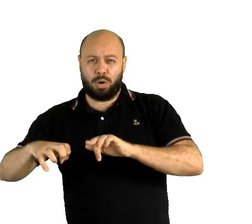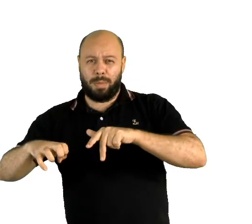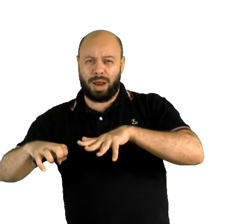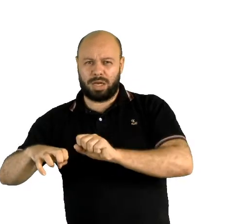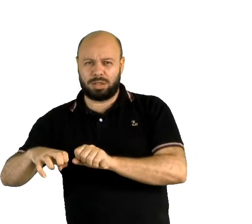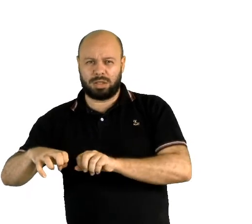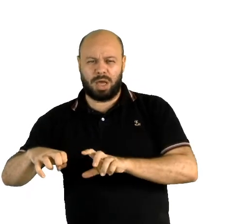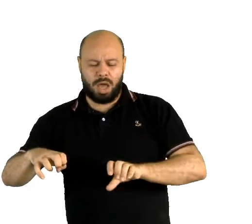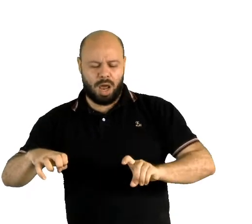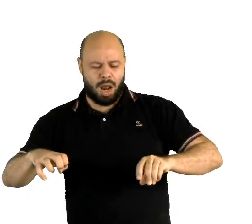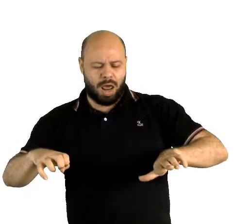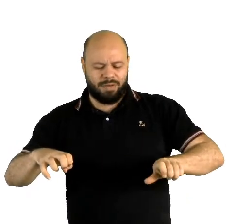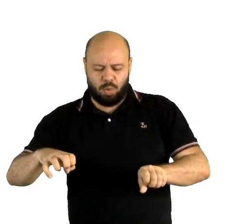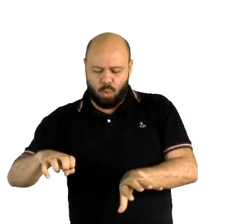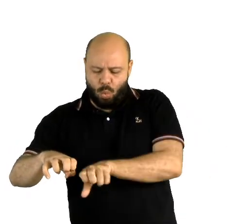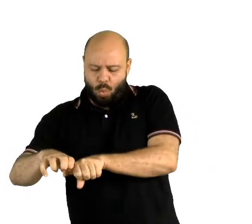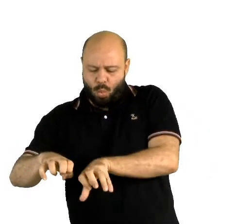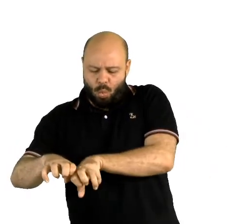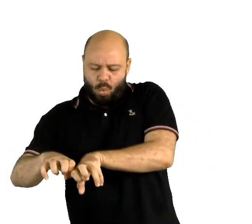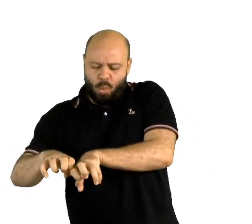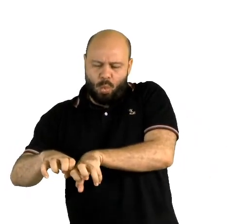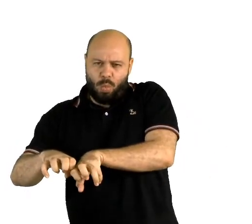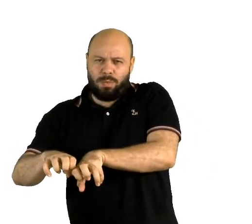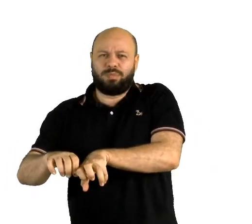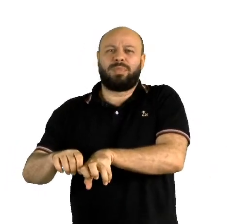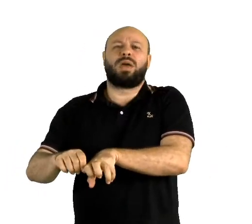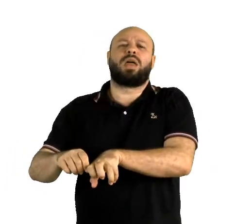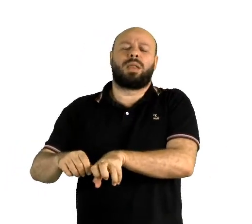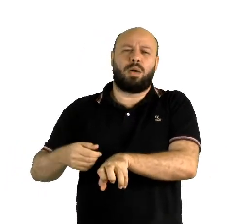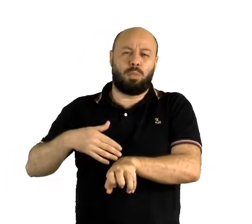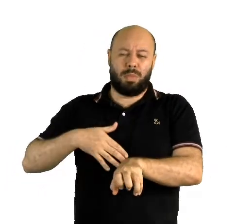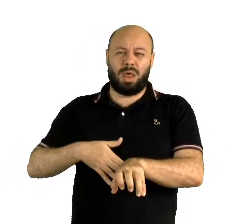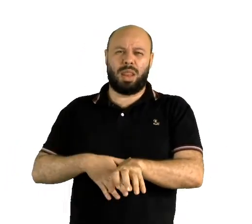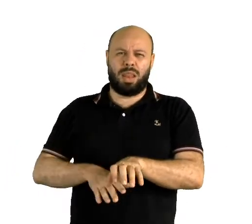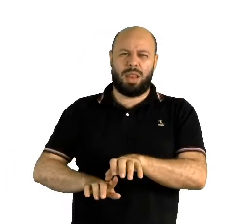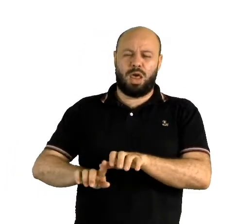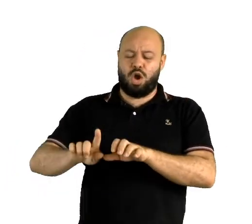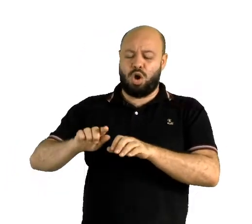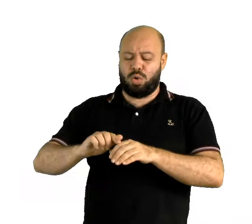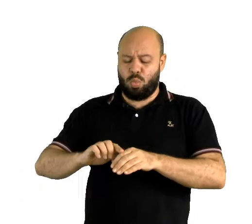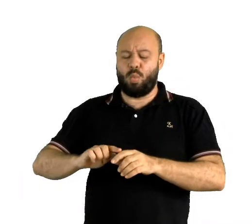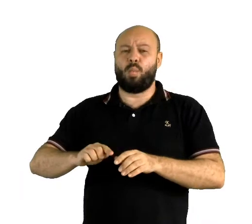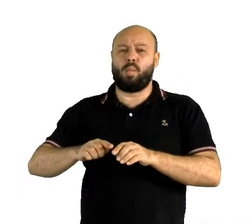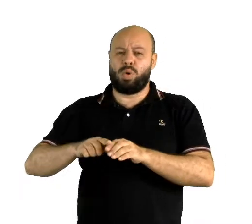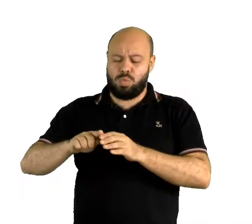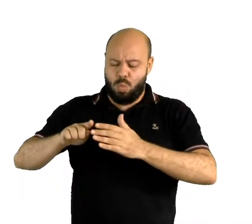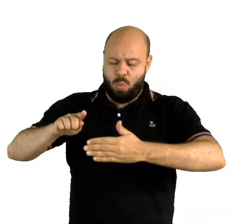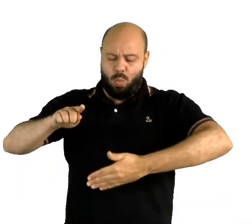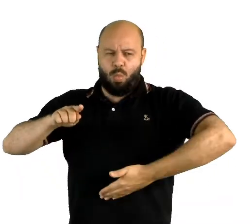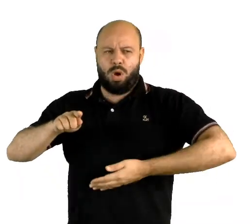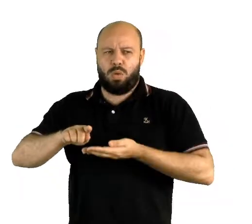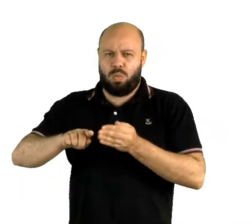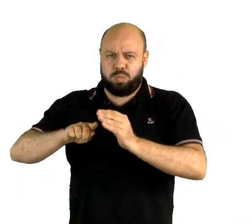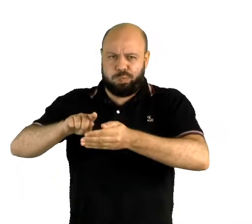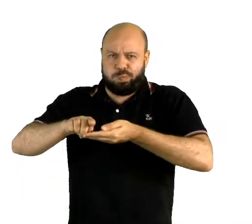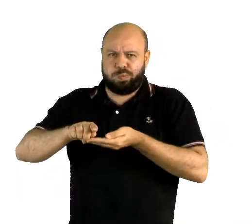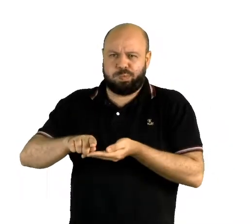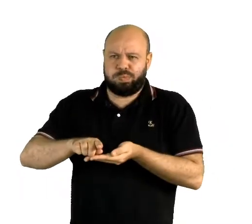Essa espécie tem um abdômen considerado longo e de profundidade